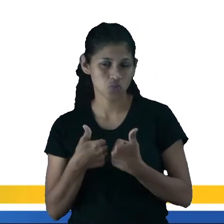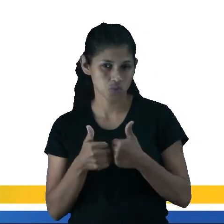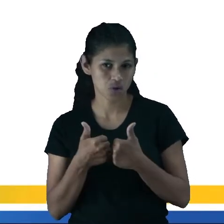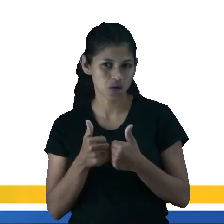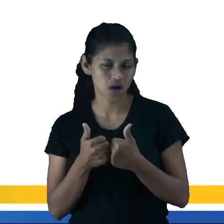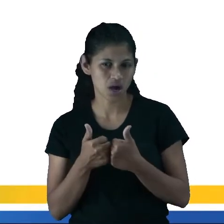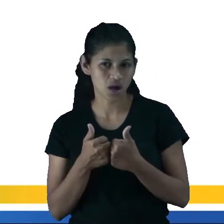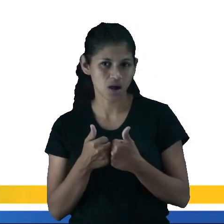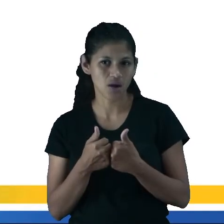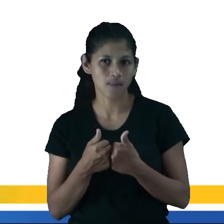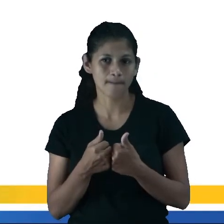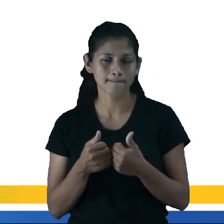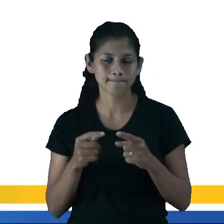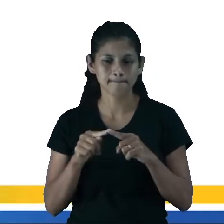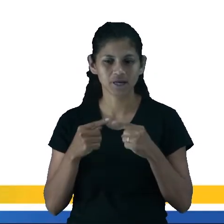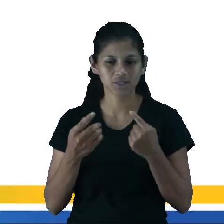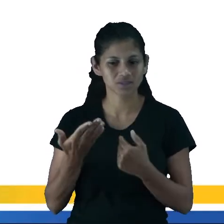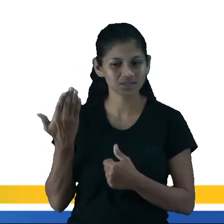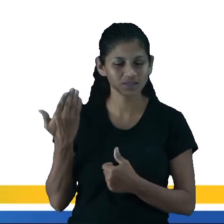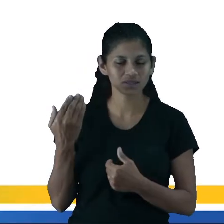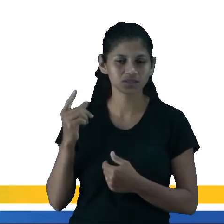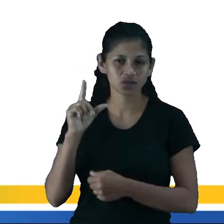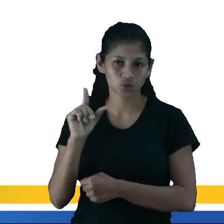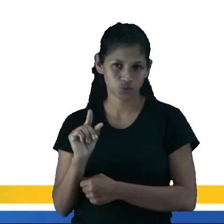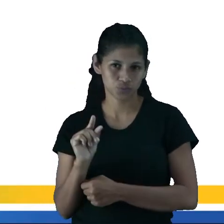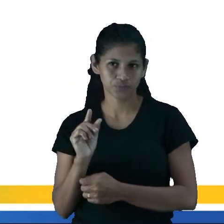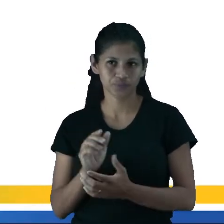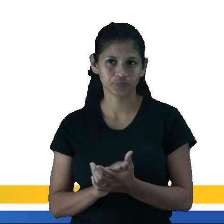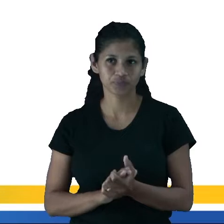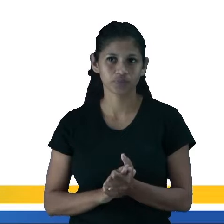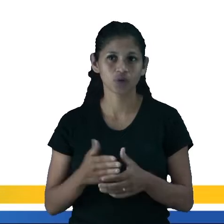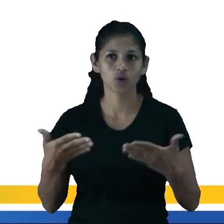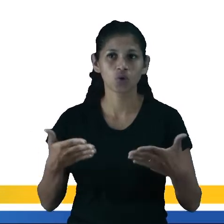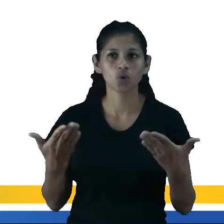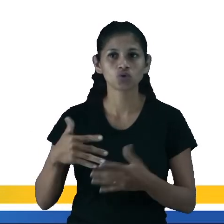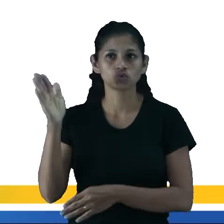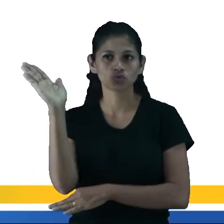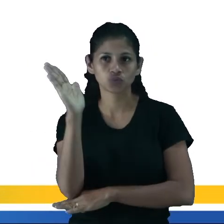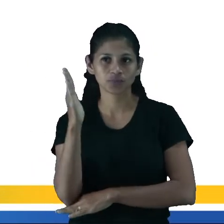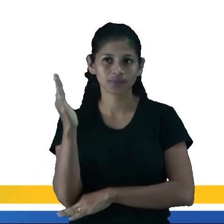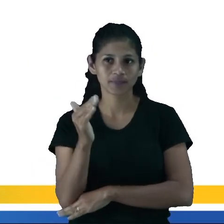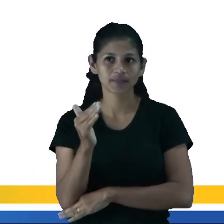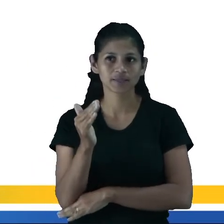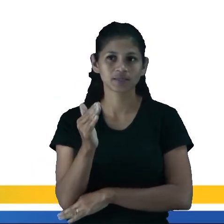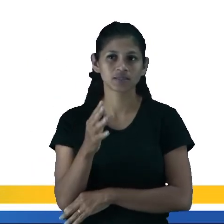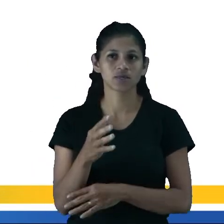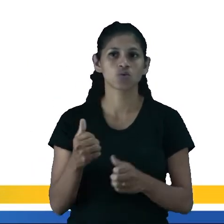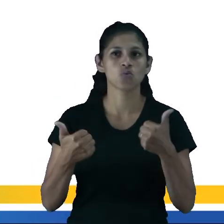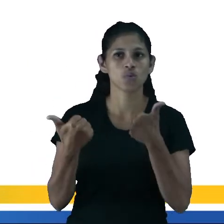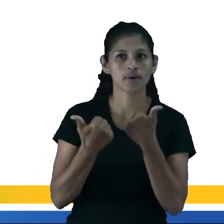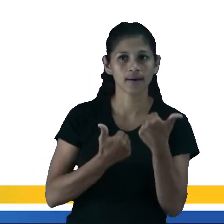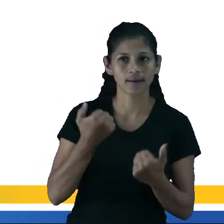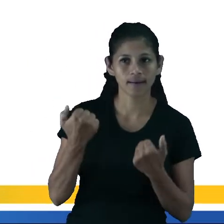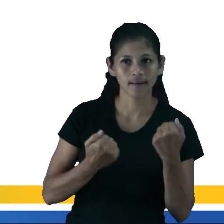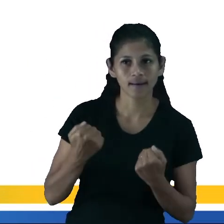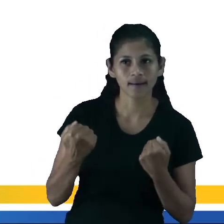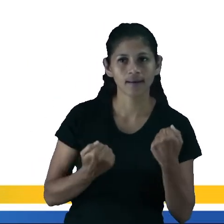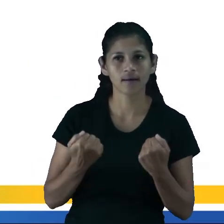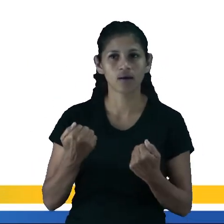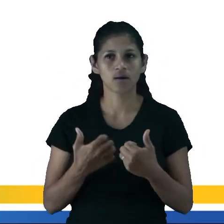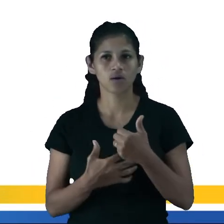Hoje, no Brasil, essa relação entre carro, tempo e espaço é muito diferente do tempo dos